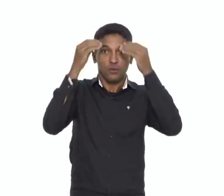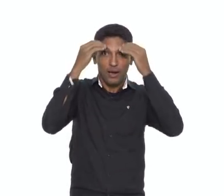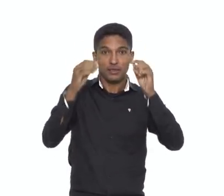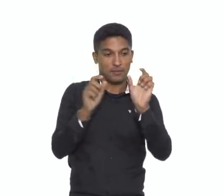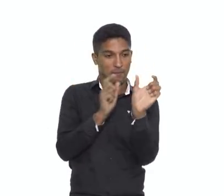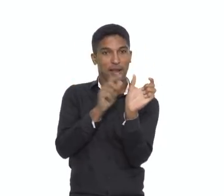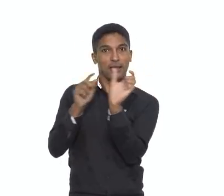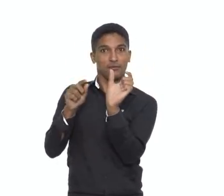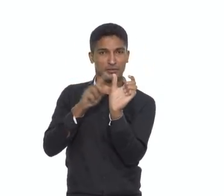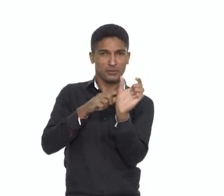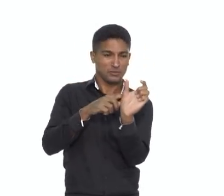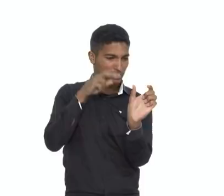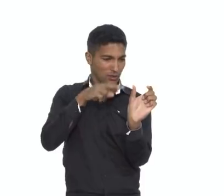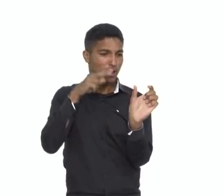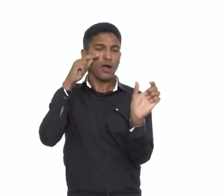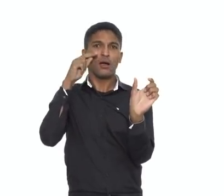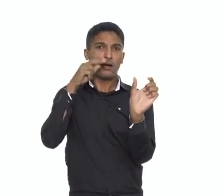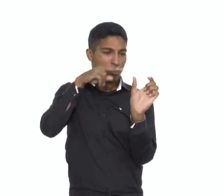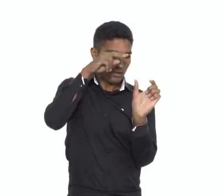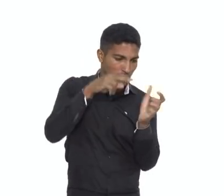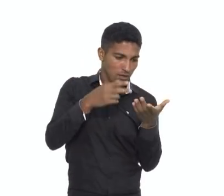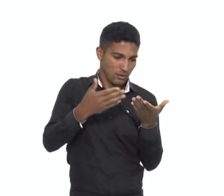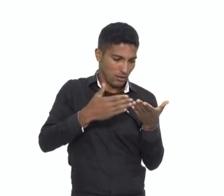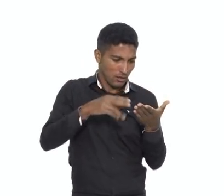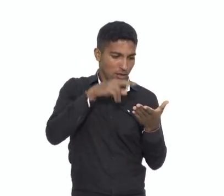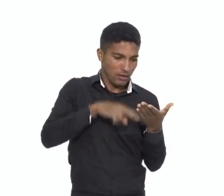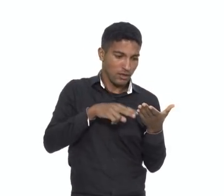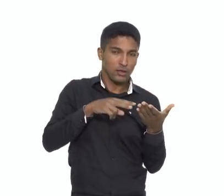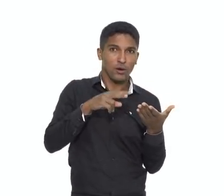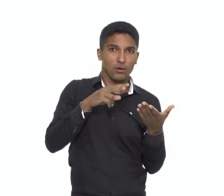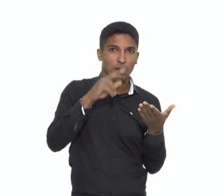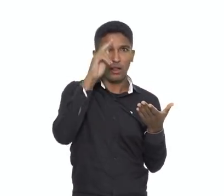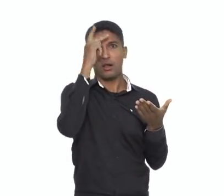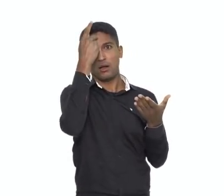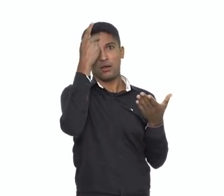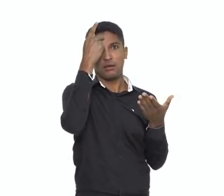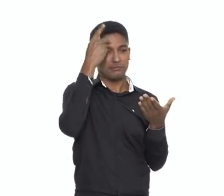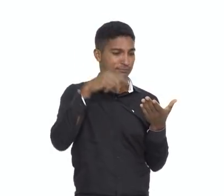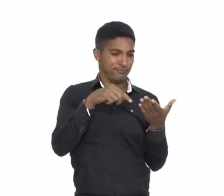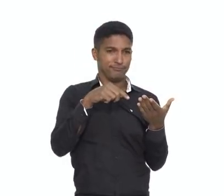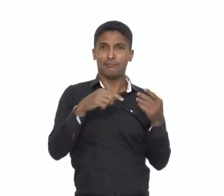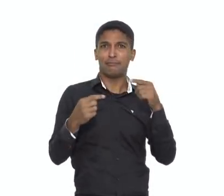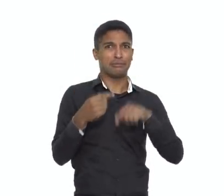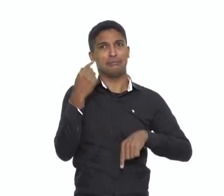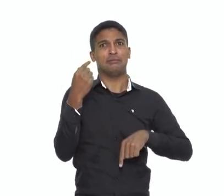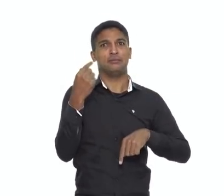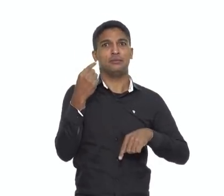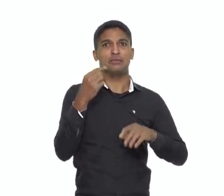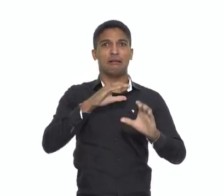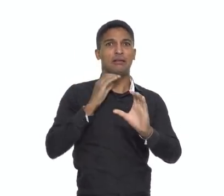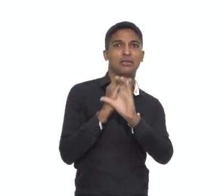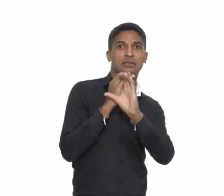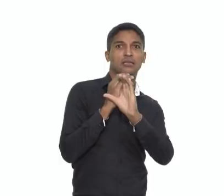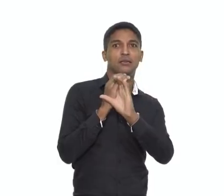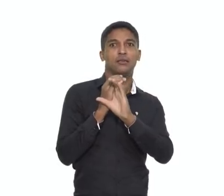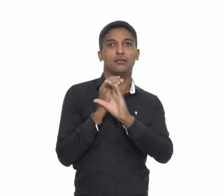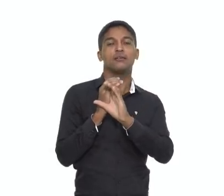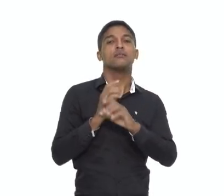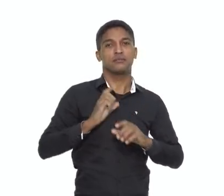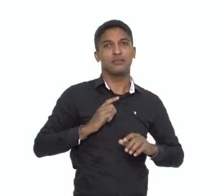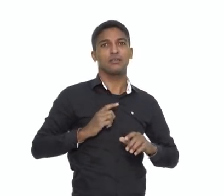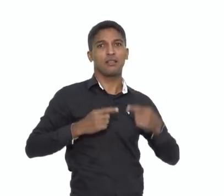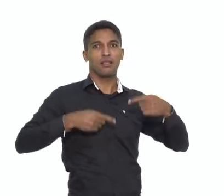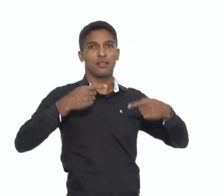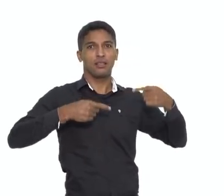os interlocutores, as pessoas que estão dialogando, não é mesmo? Não se compreendam bem, gerando situações de